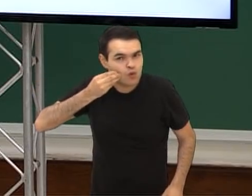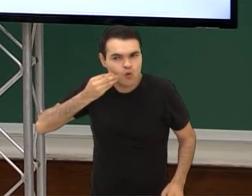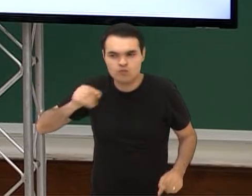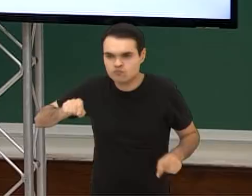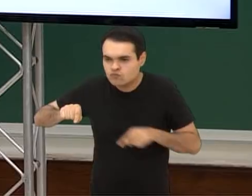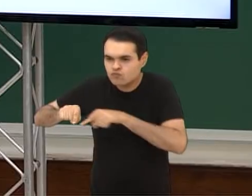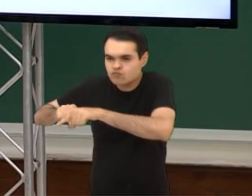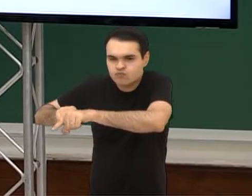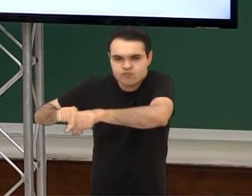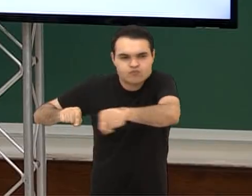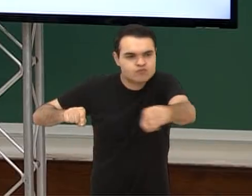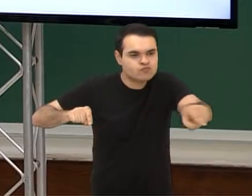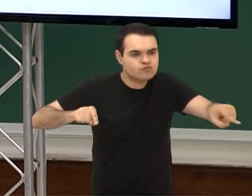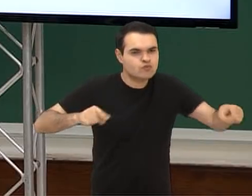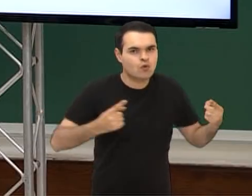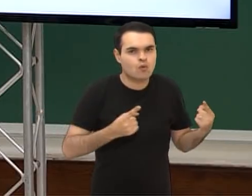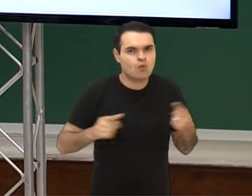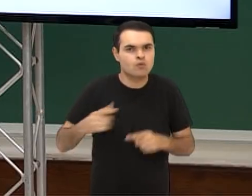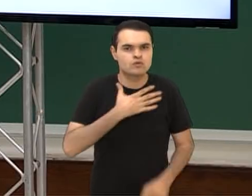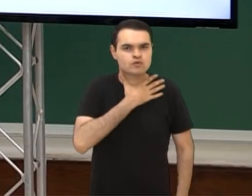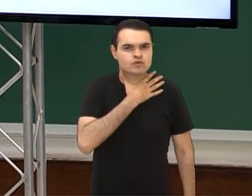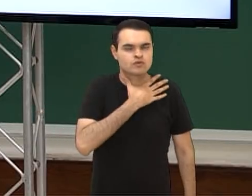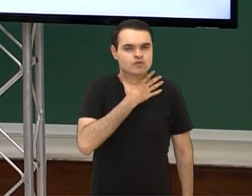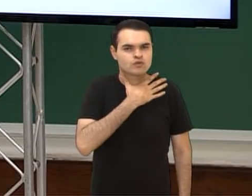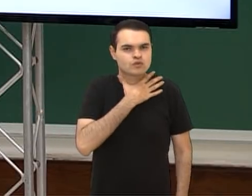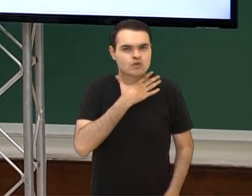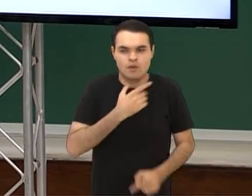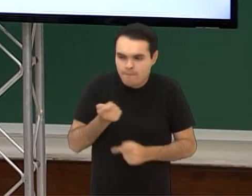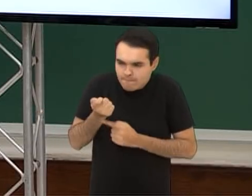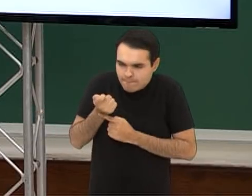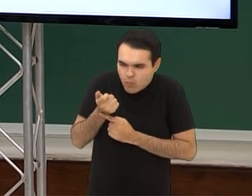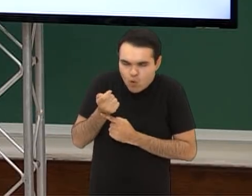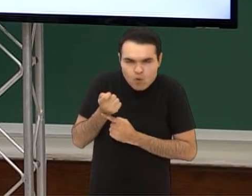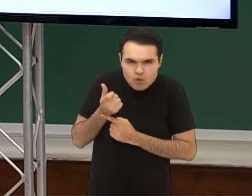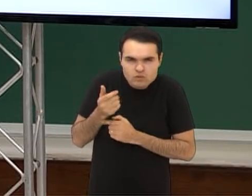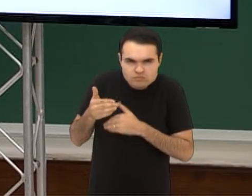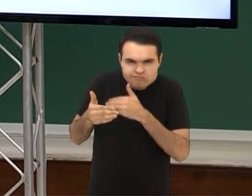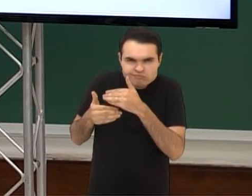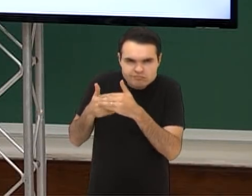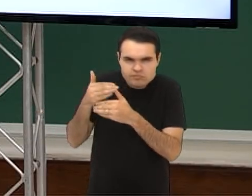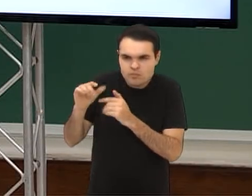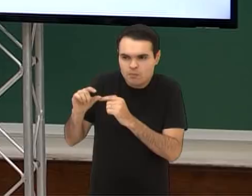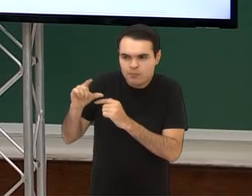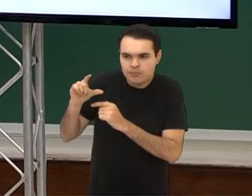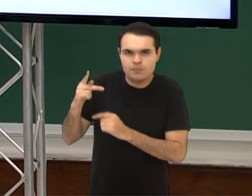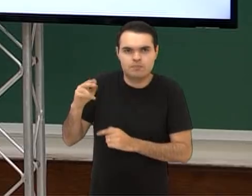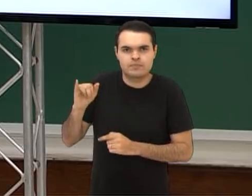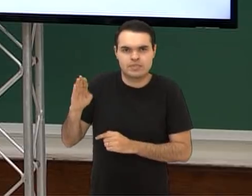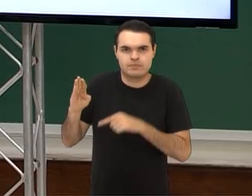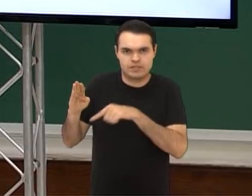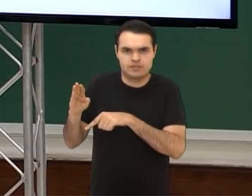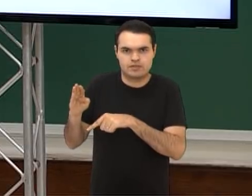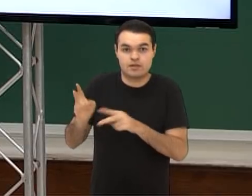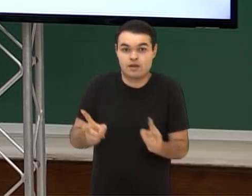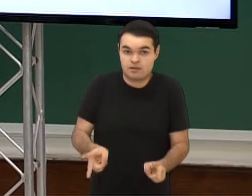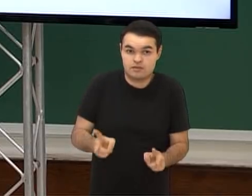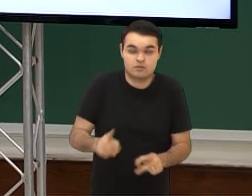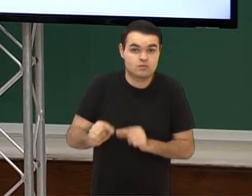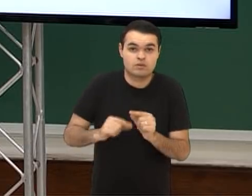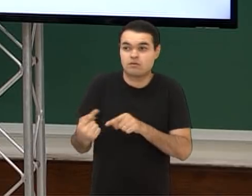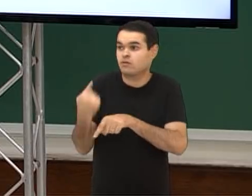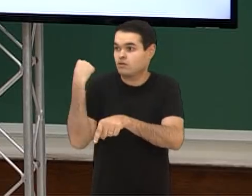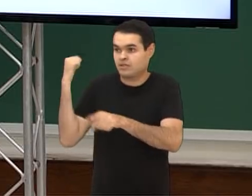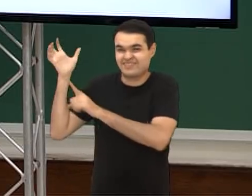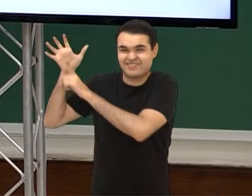as áreas e combater esse pouco crescimento do PIB, esse crescimento tímido do PIB, ainda reflexo